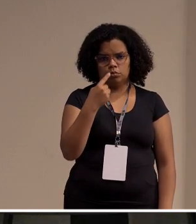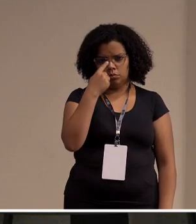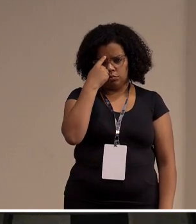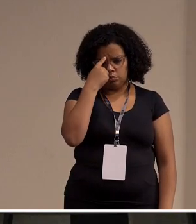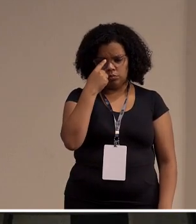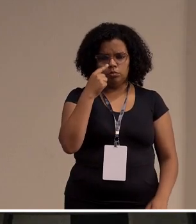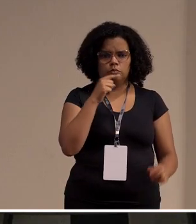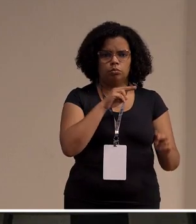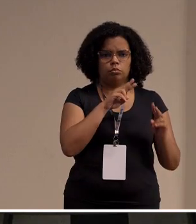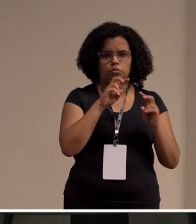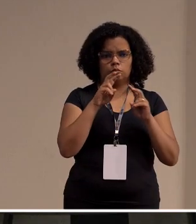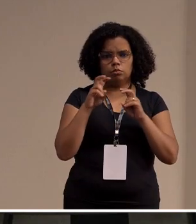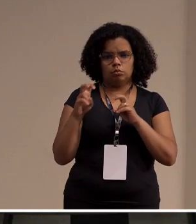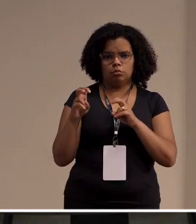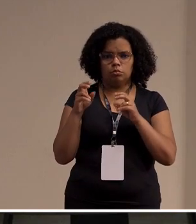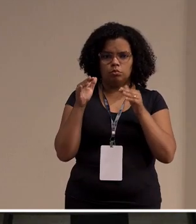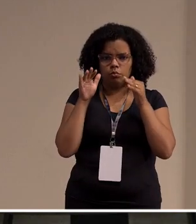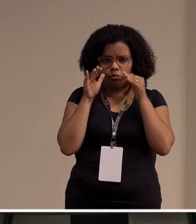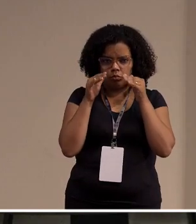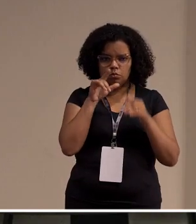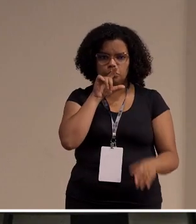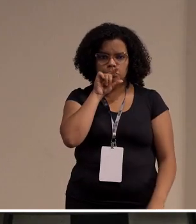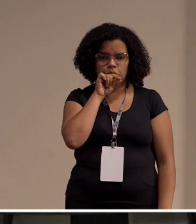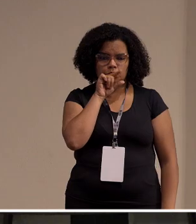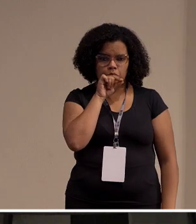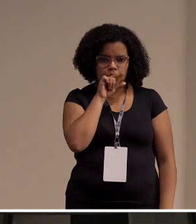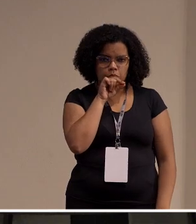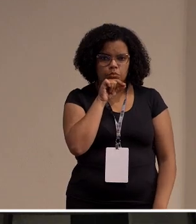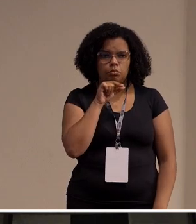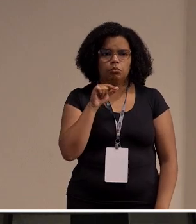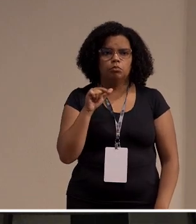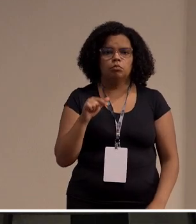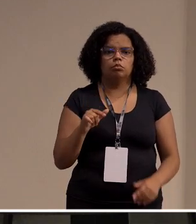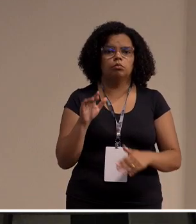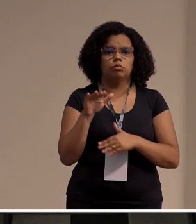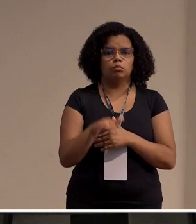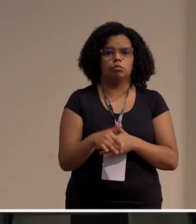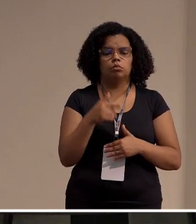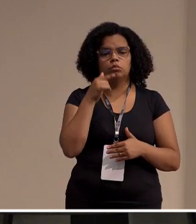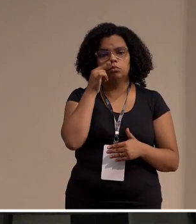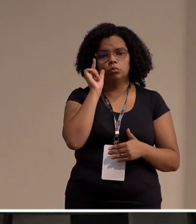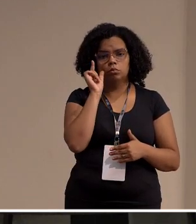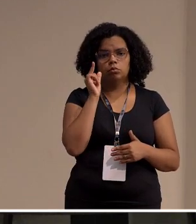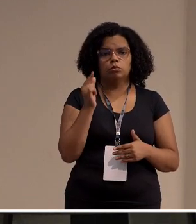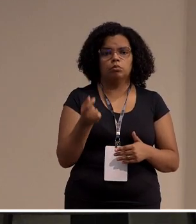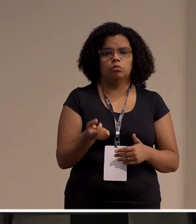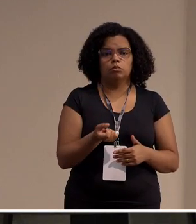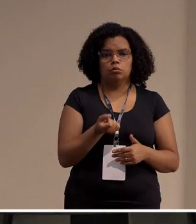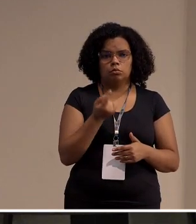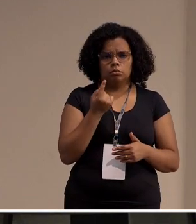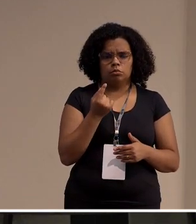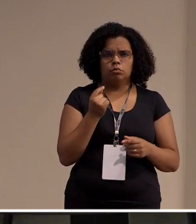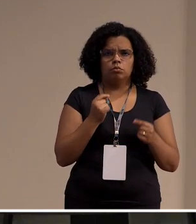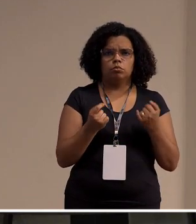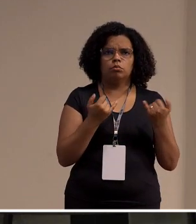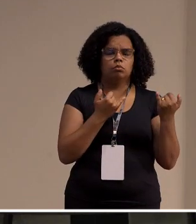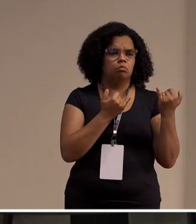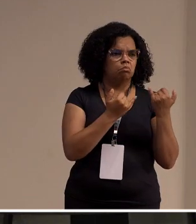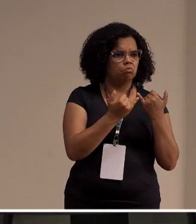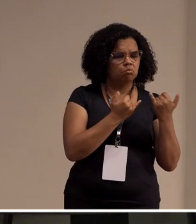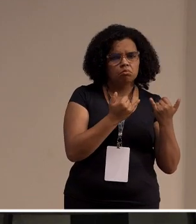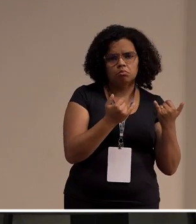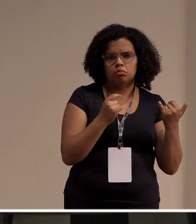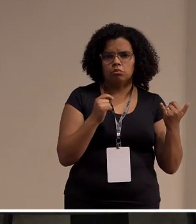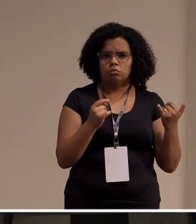mais vistos do Twitter no Brasil na parte da tarde de ontem. Aparentemente, alguém traiu alguém,